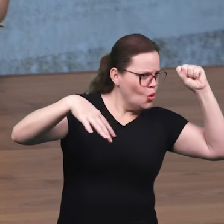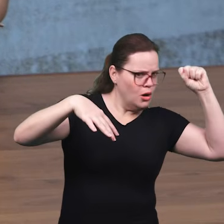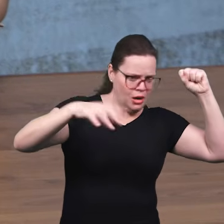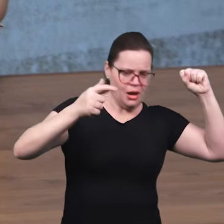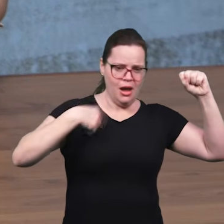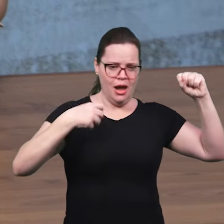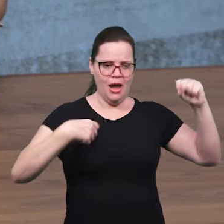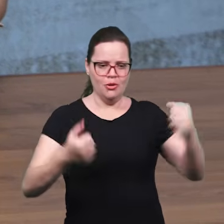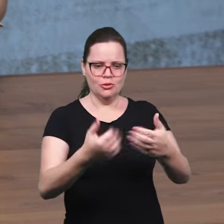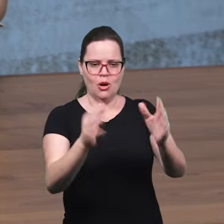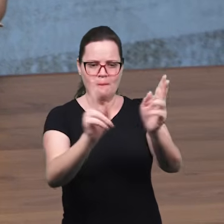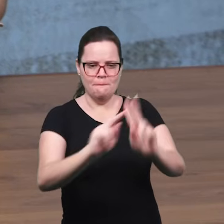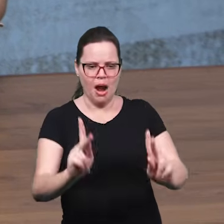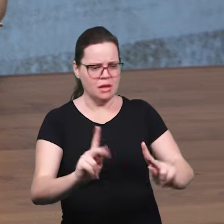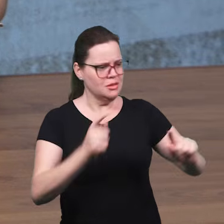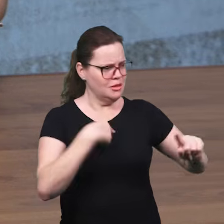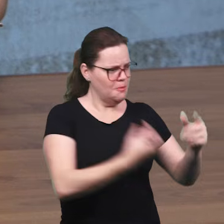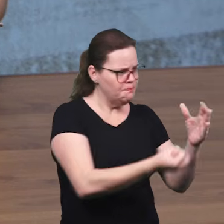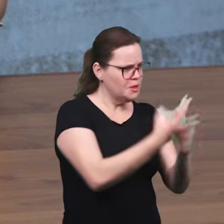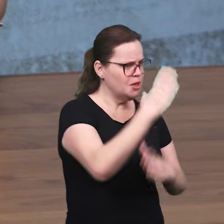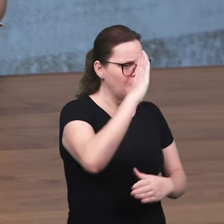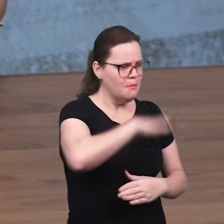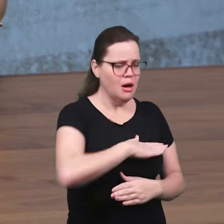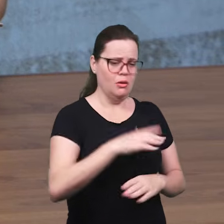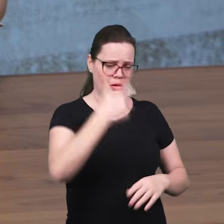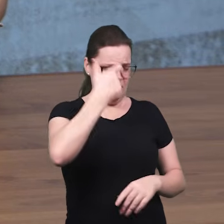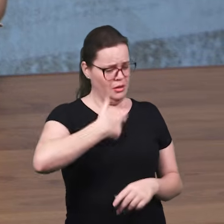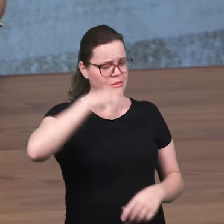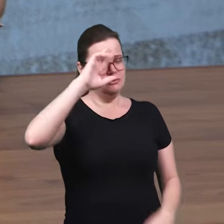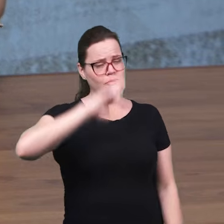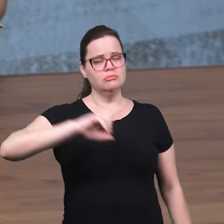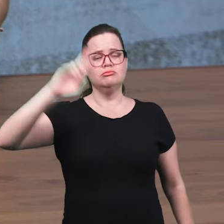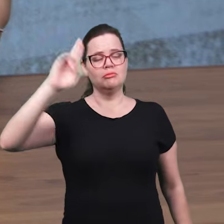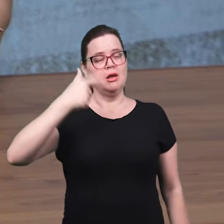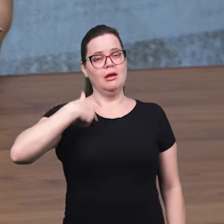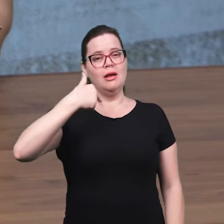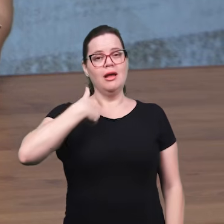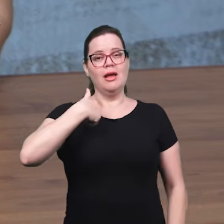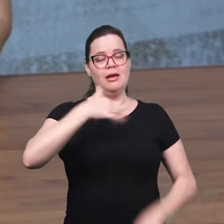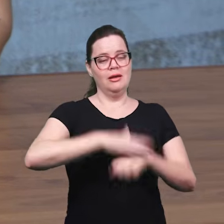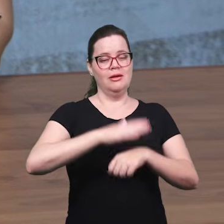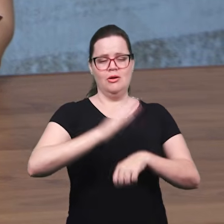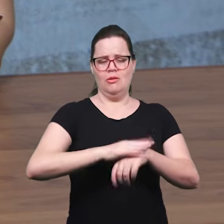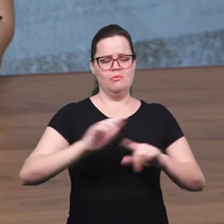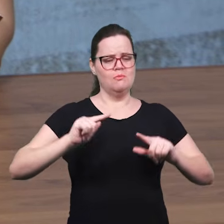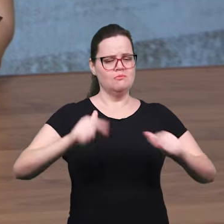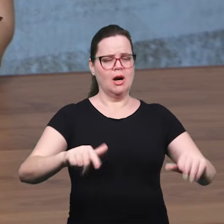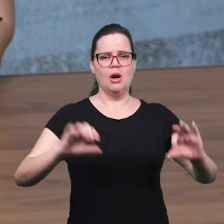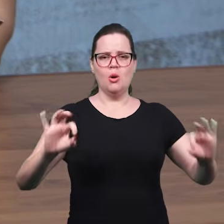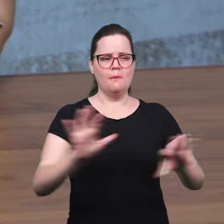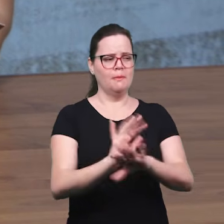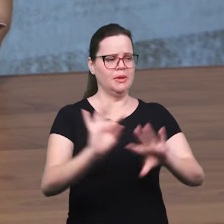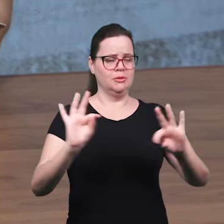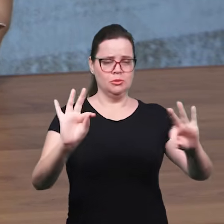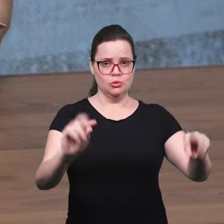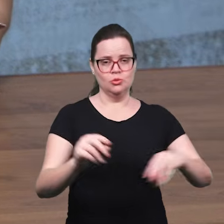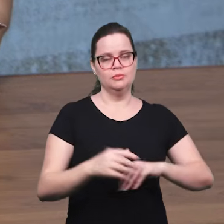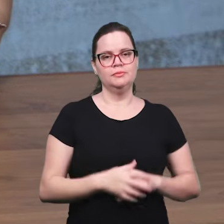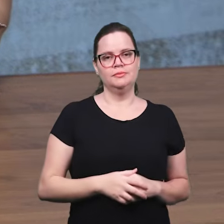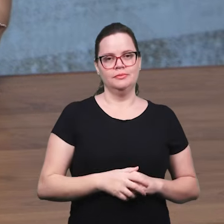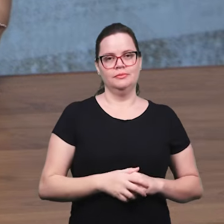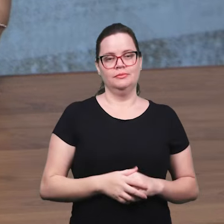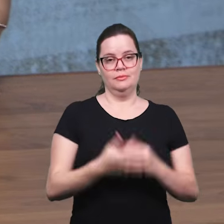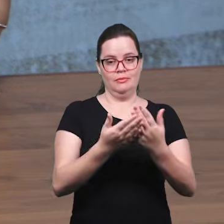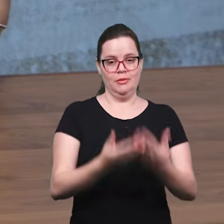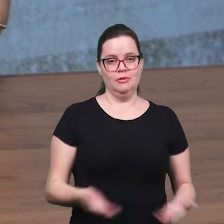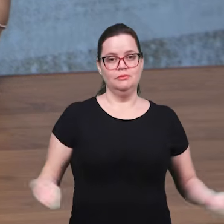paz e crio o mal. Eu, o Senhor, faço todas estas coisas. Destilai